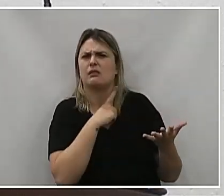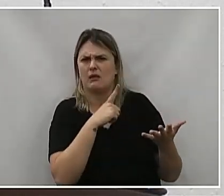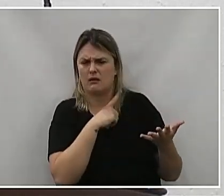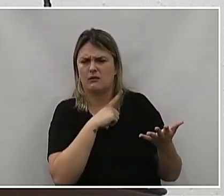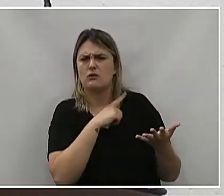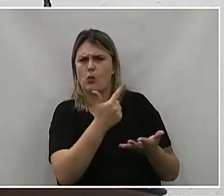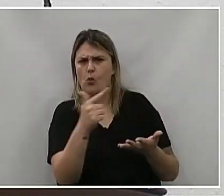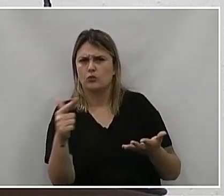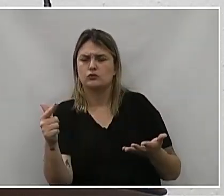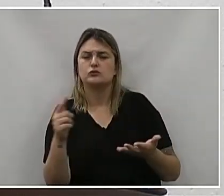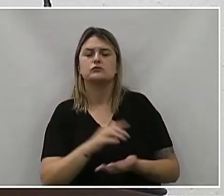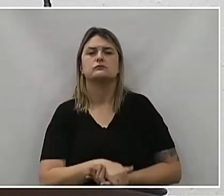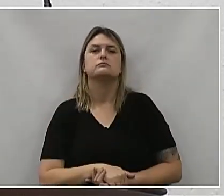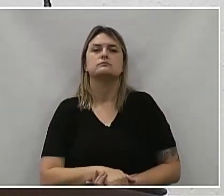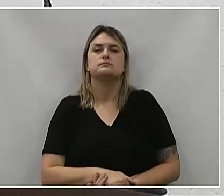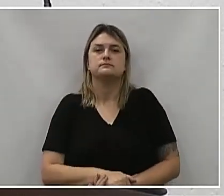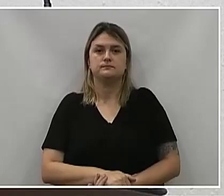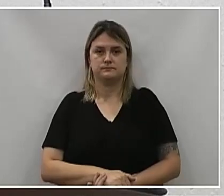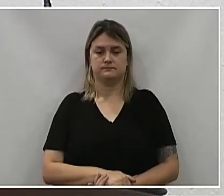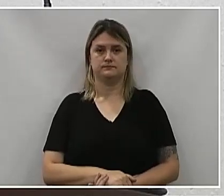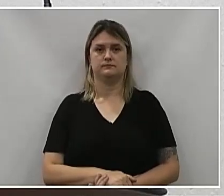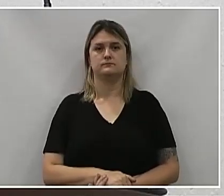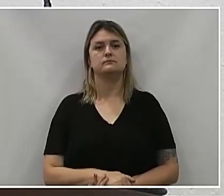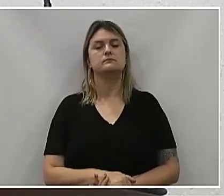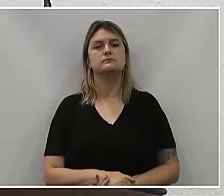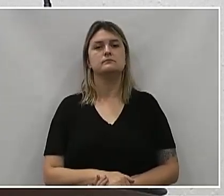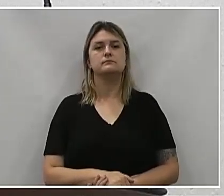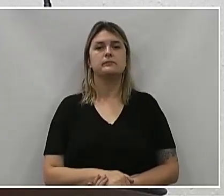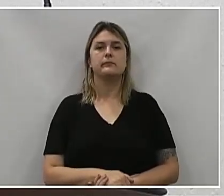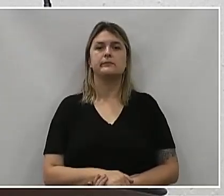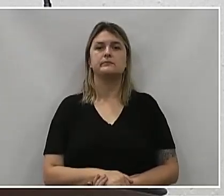nessa instalação dos radares aqui.